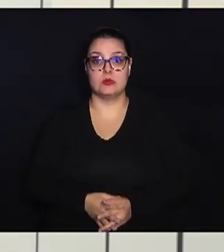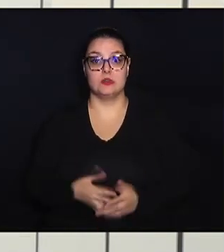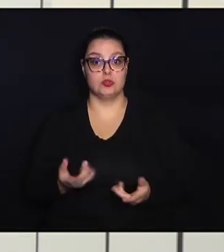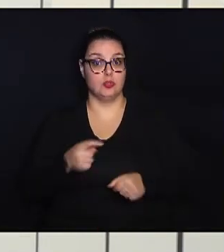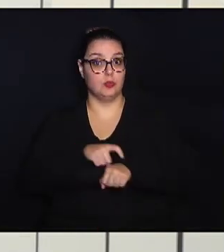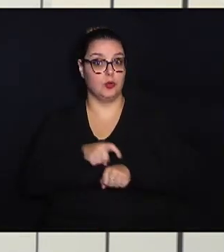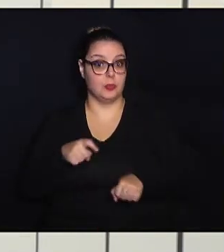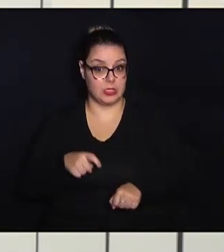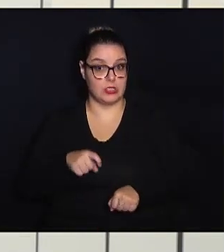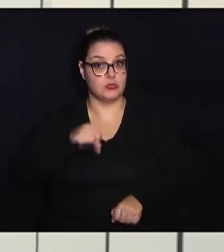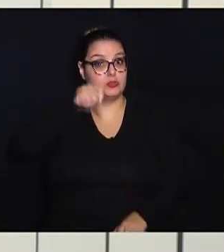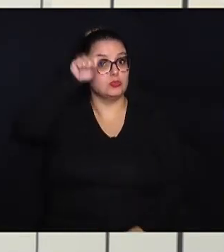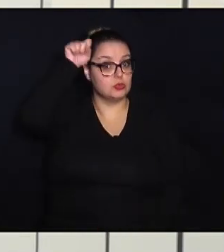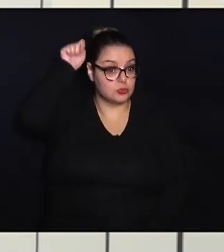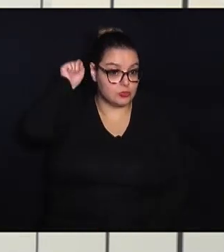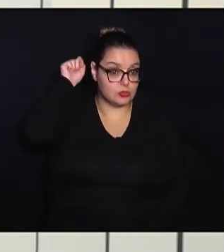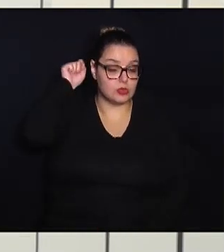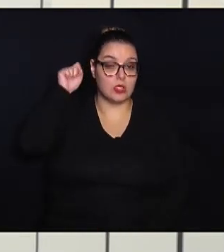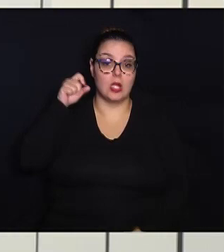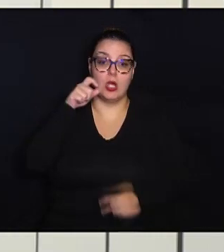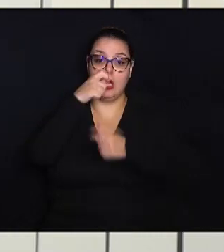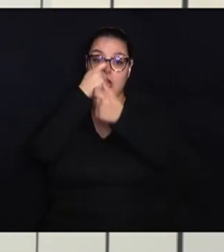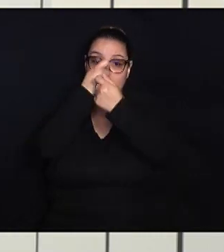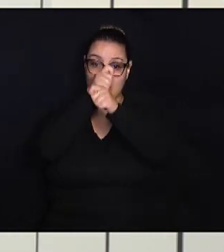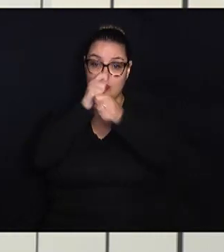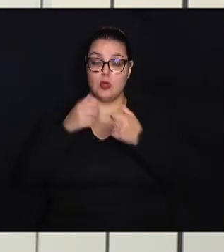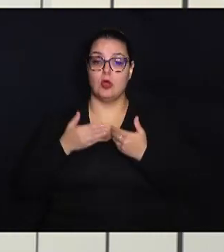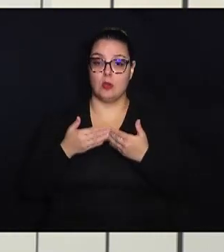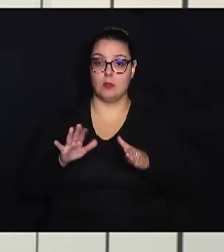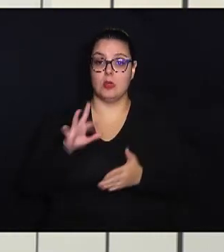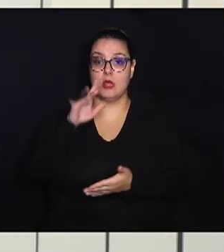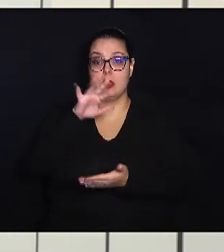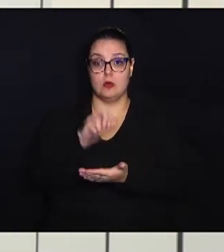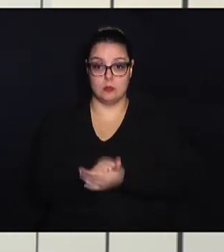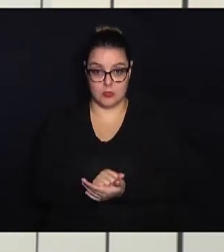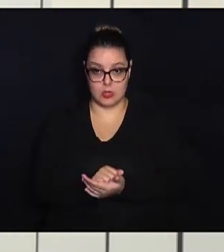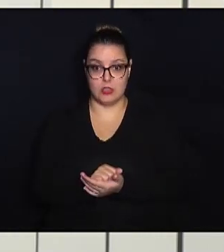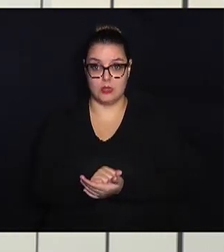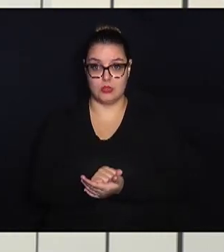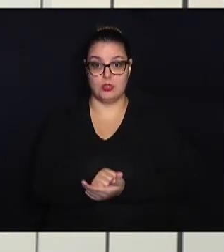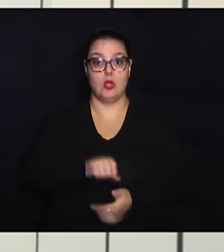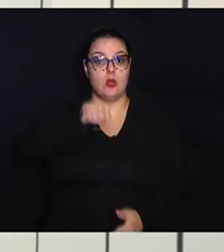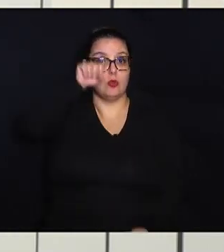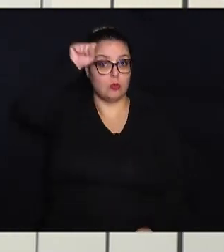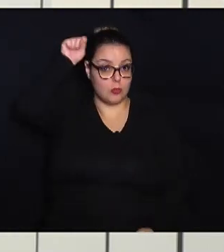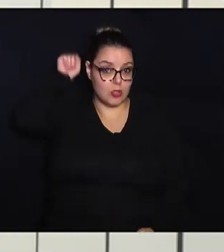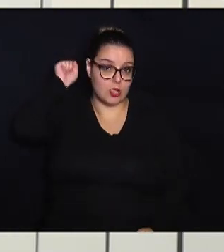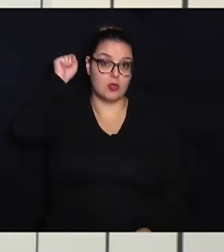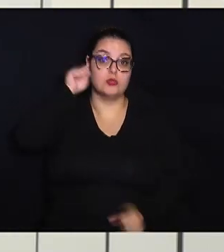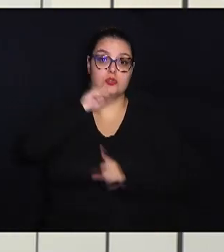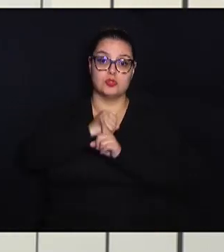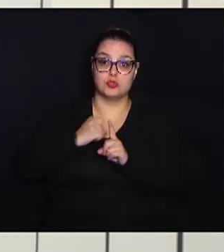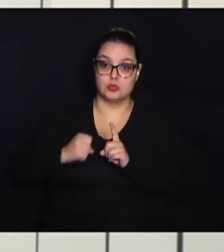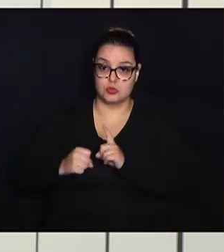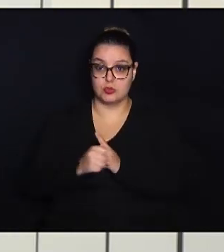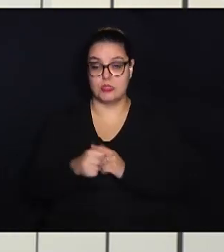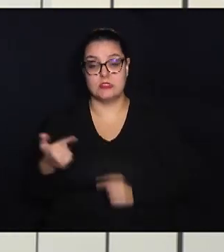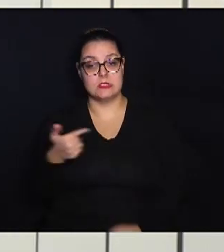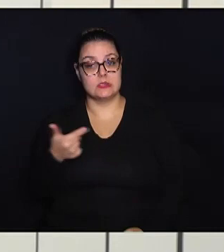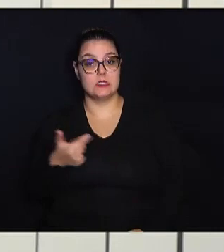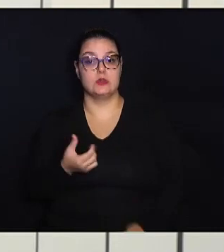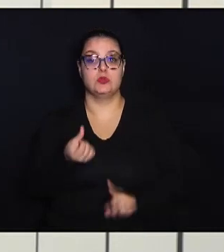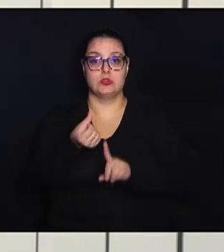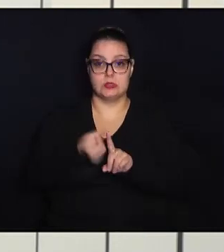época do vestibular a Puc Campinas abriu inscrições para o vestibular social segundo semestre